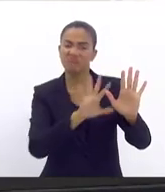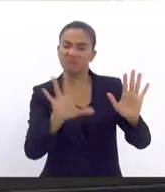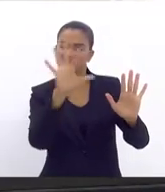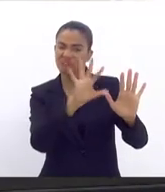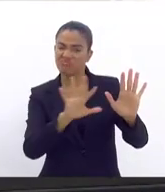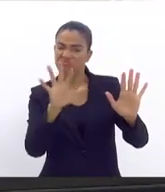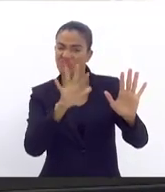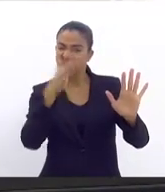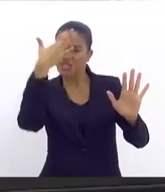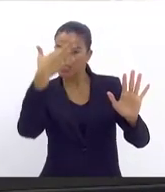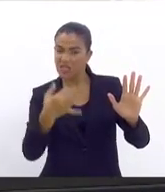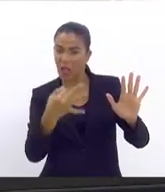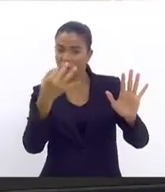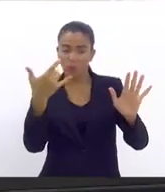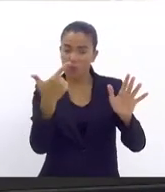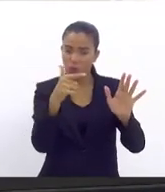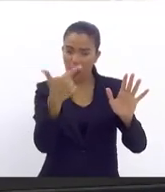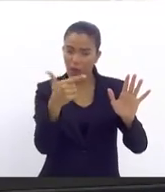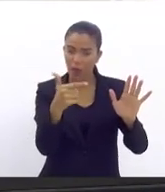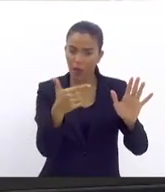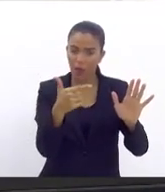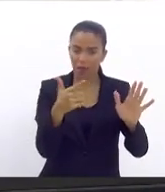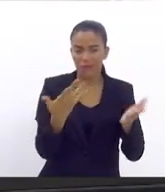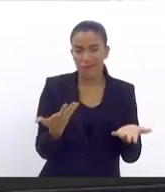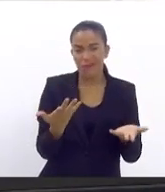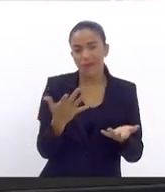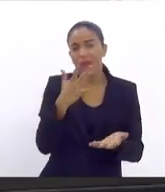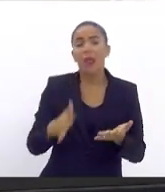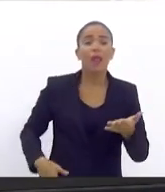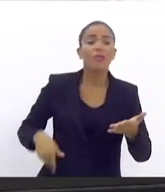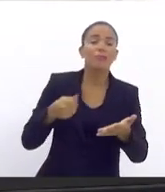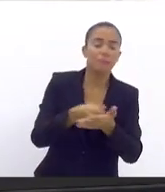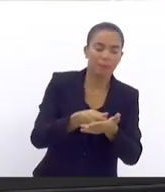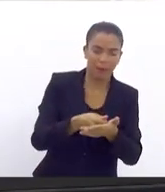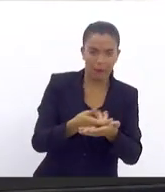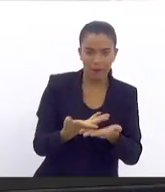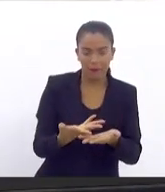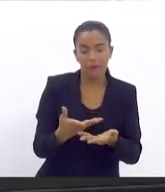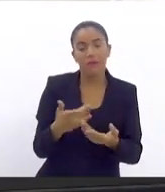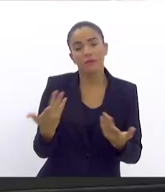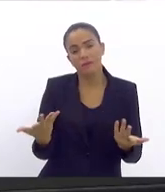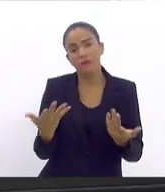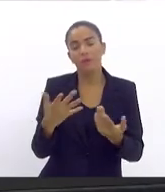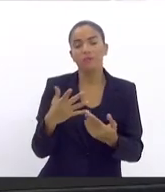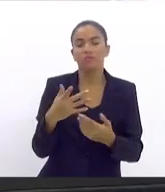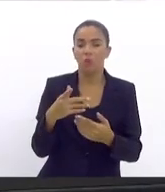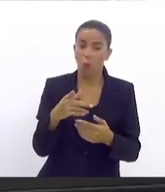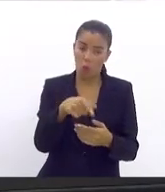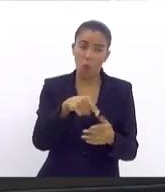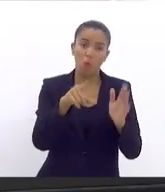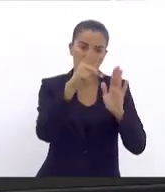quem arcará com a despesa. Então, apesar do projeto ser meritório, né, a atenção